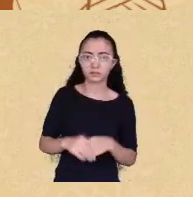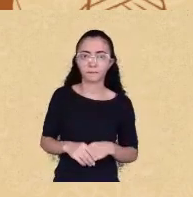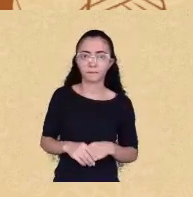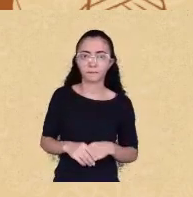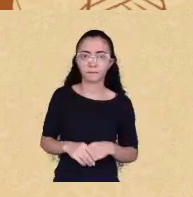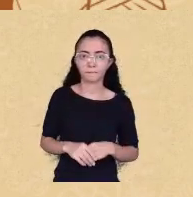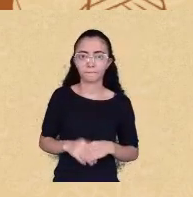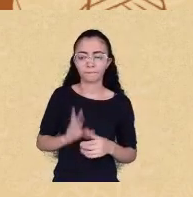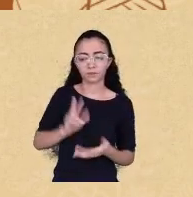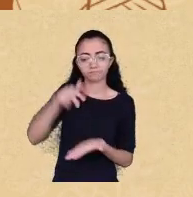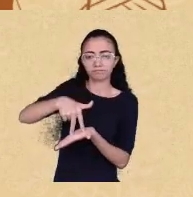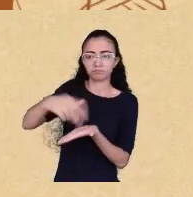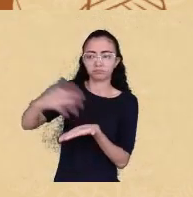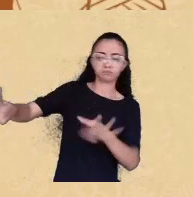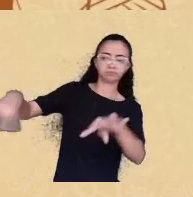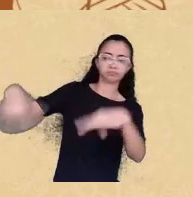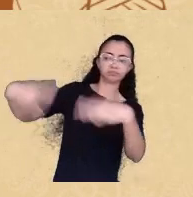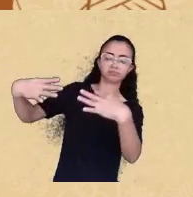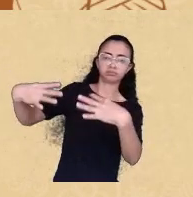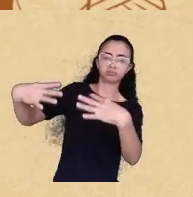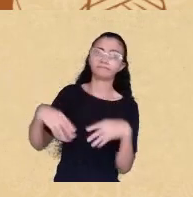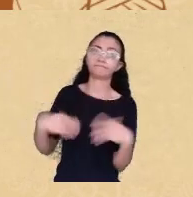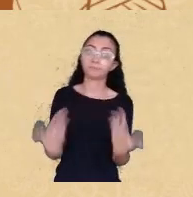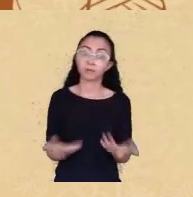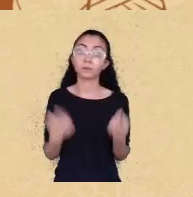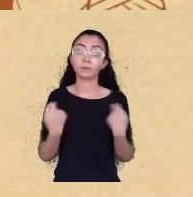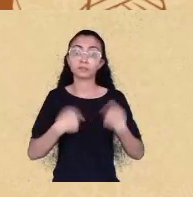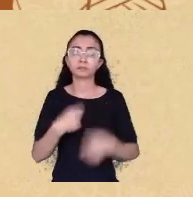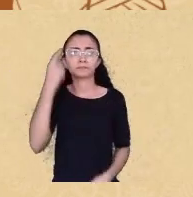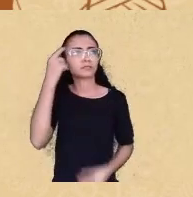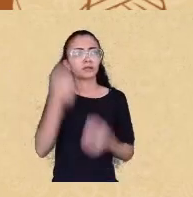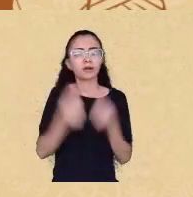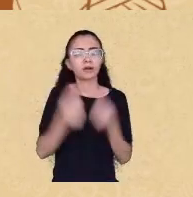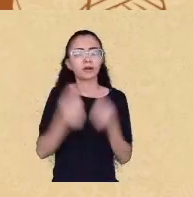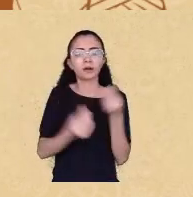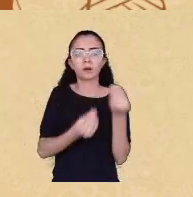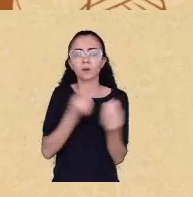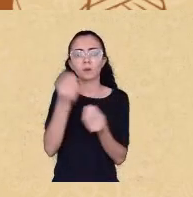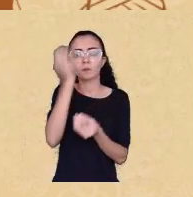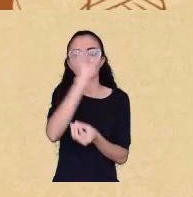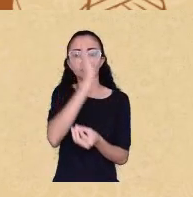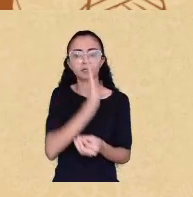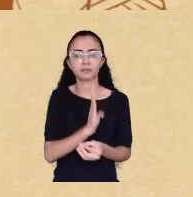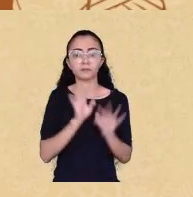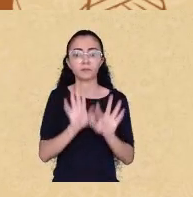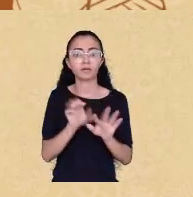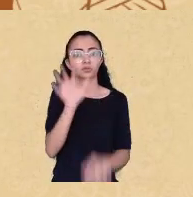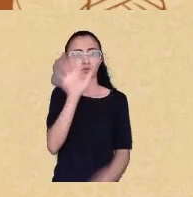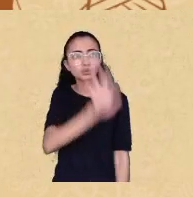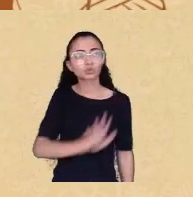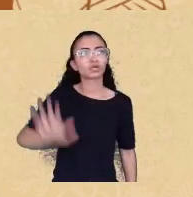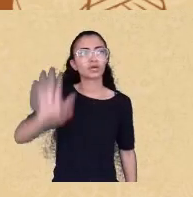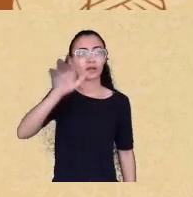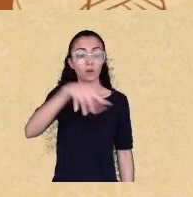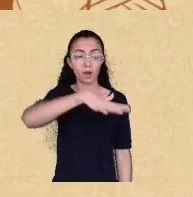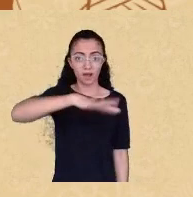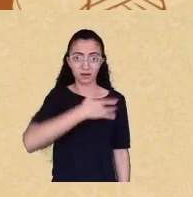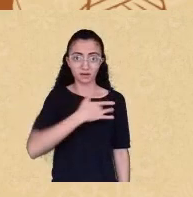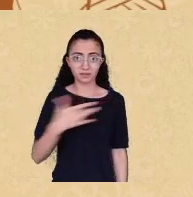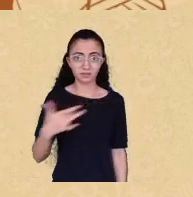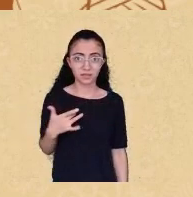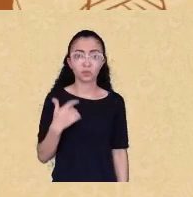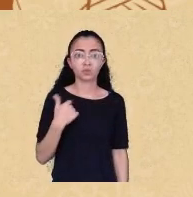também para a gente pensar no Brasil. Mas, de forma geral, para a saúde, eu vejo que a gente conseguiu construir, historicamente,